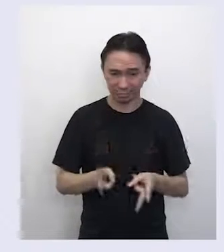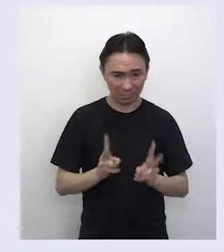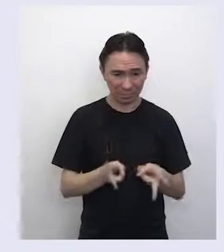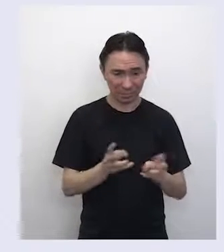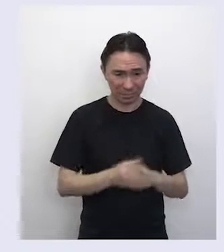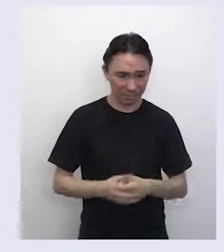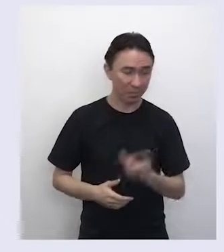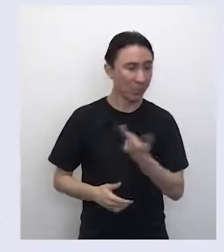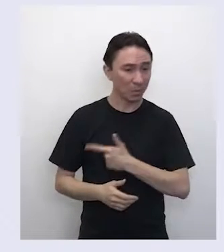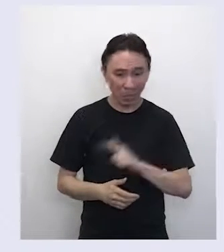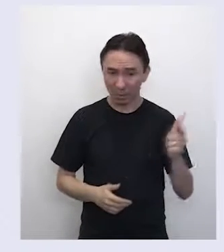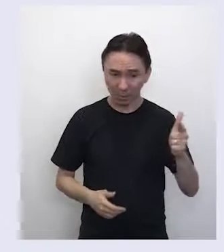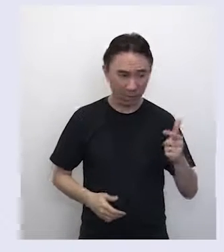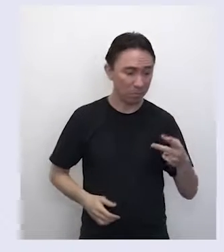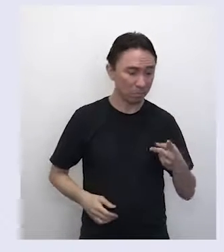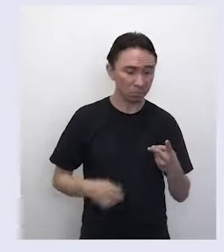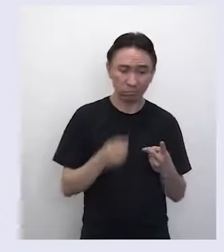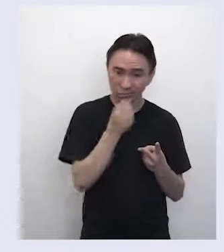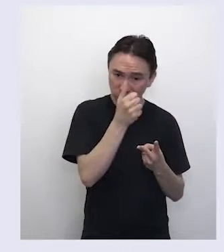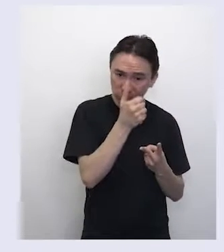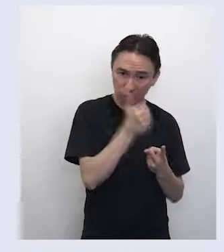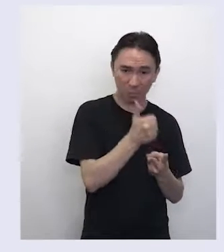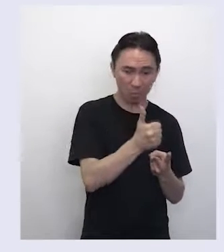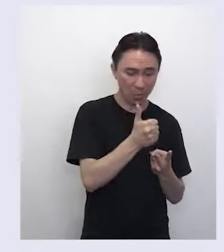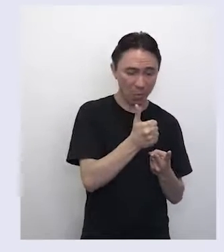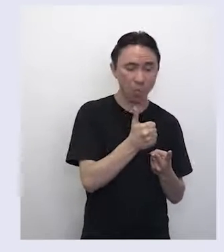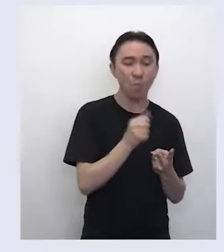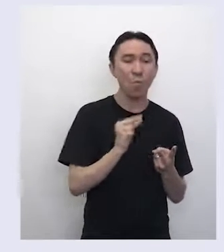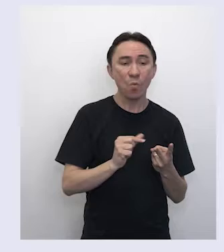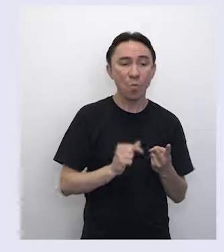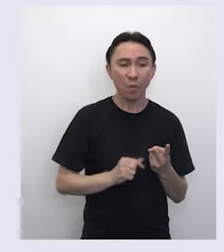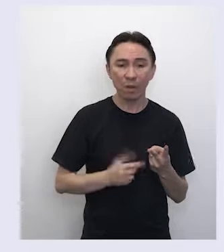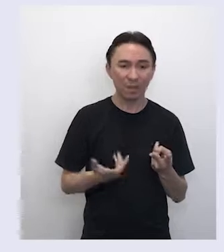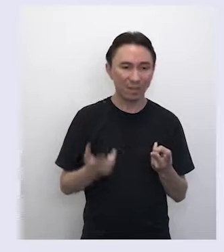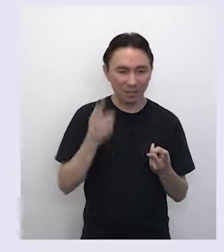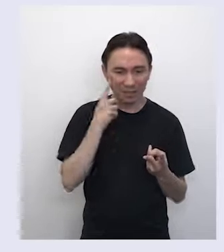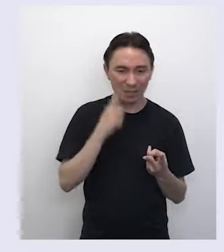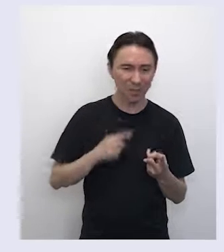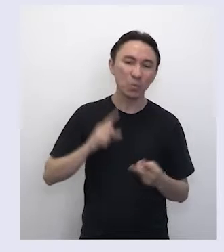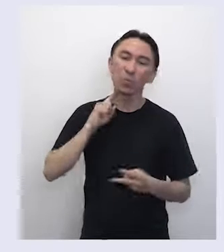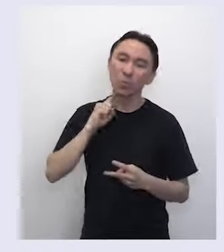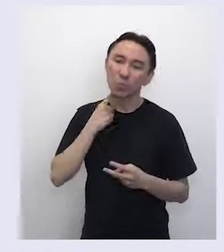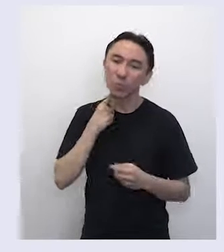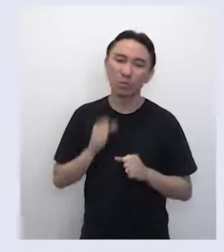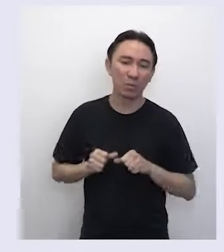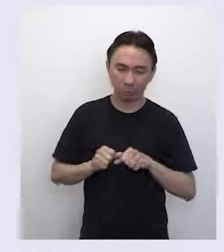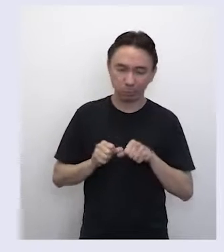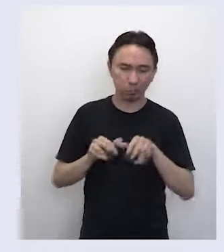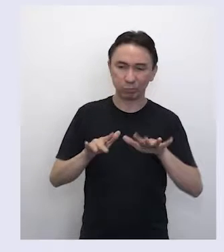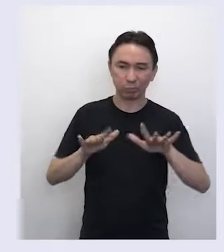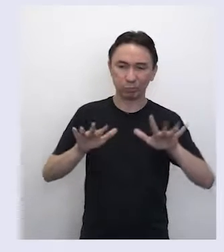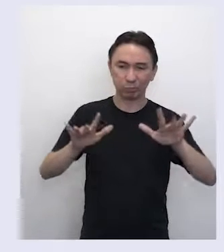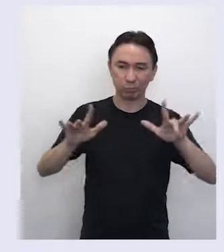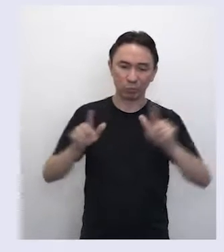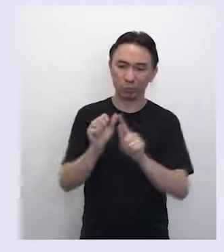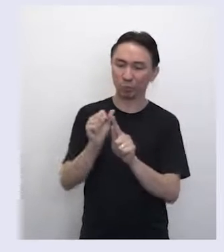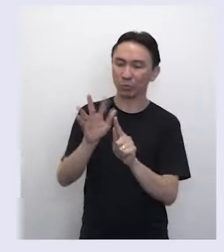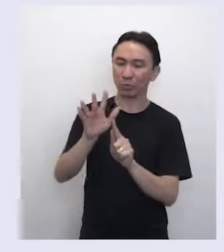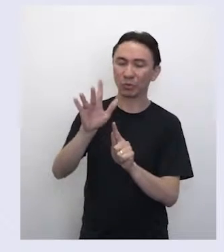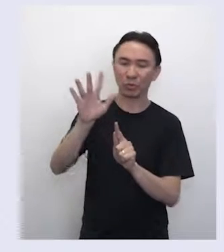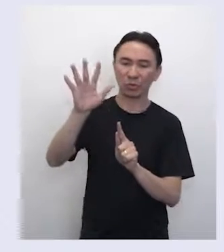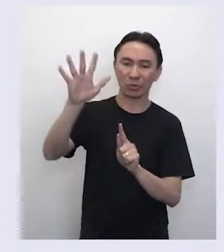Outra vantagem é que não existe aí a emissão de gases poluentes, né, usando aí a energia